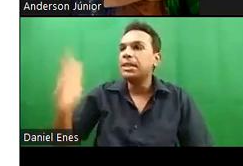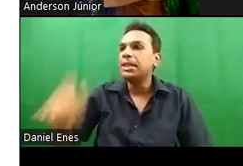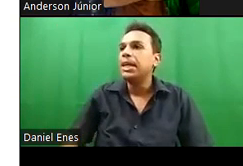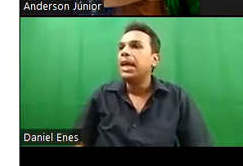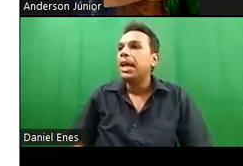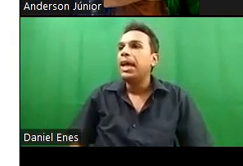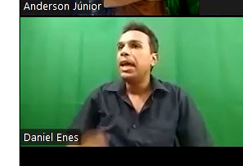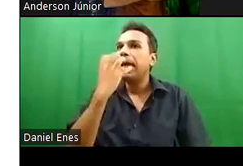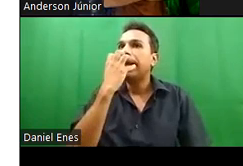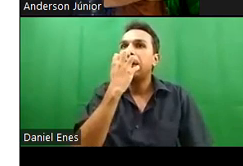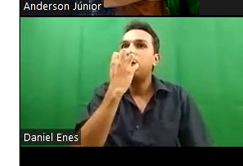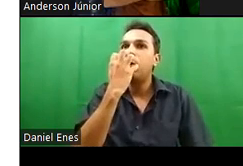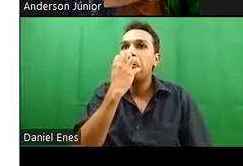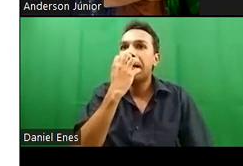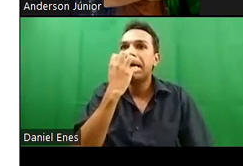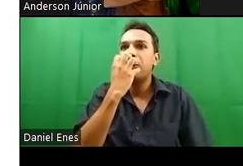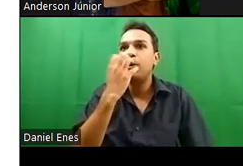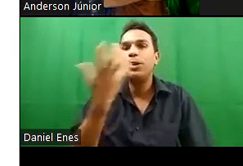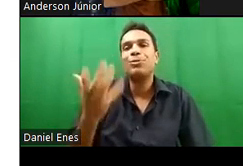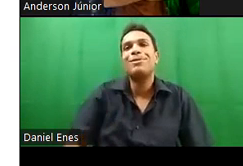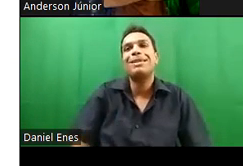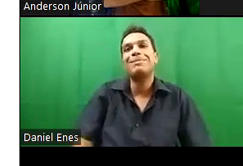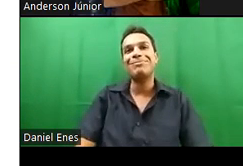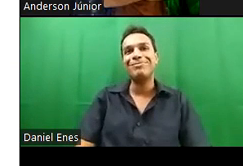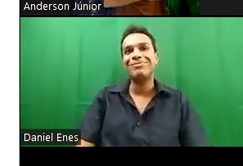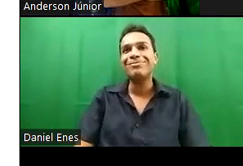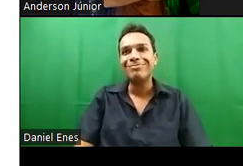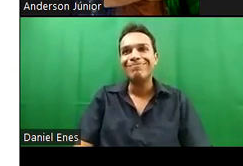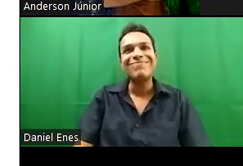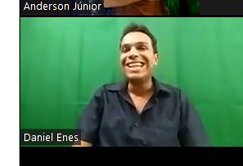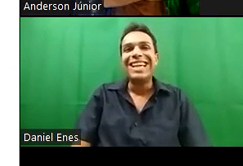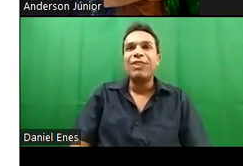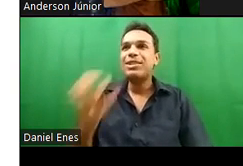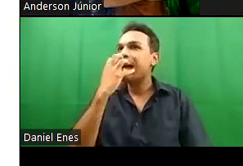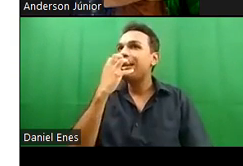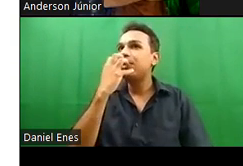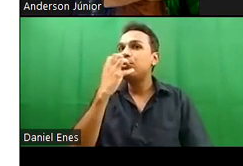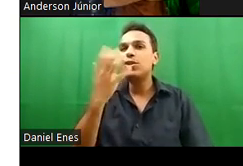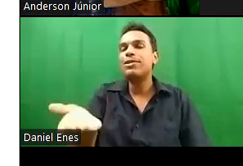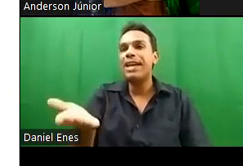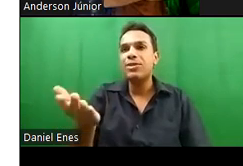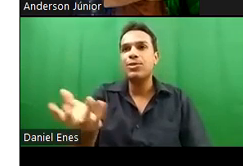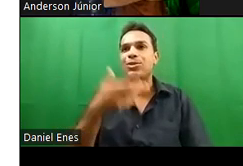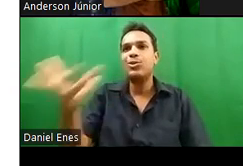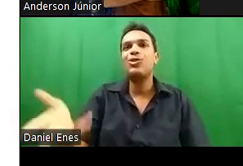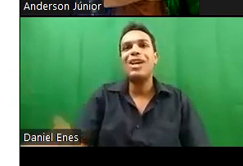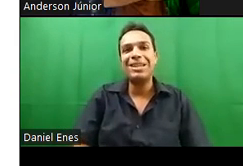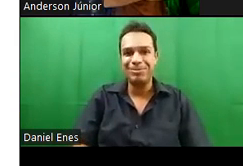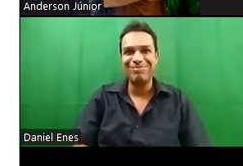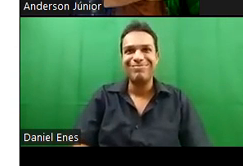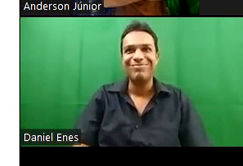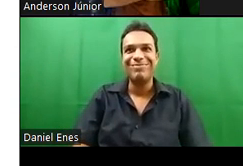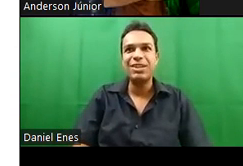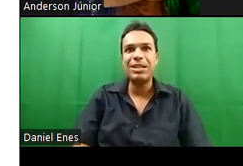sei. É cachorro ou é cachorro? Eu não sei. O sinal ele não diz o sexo, não diz o